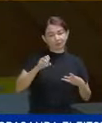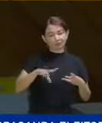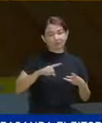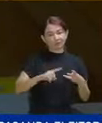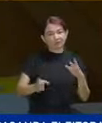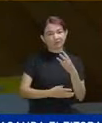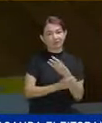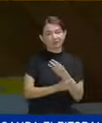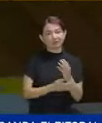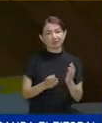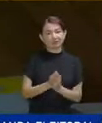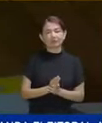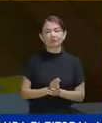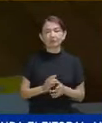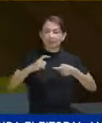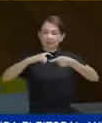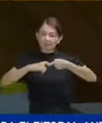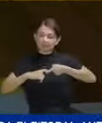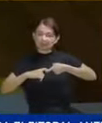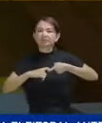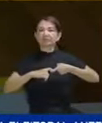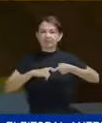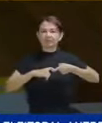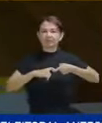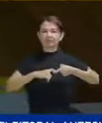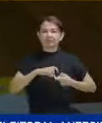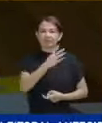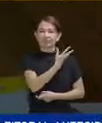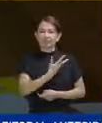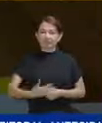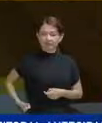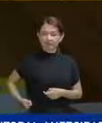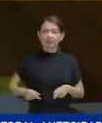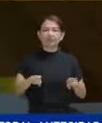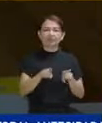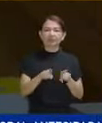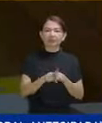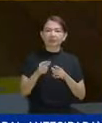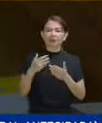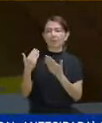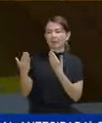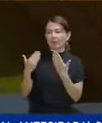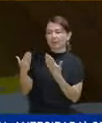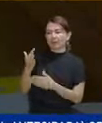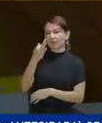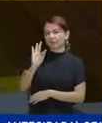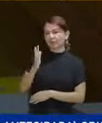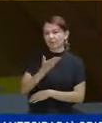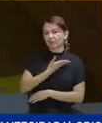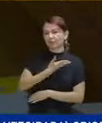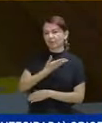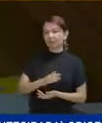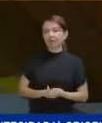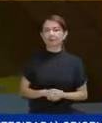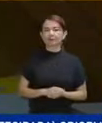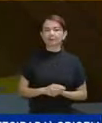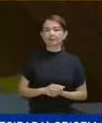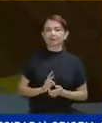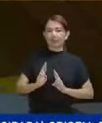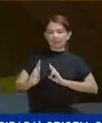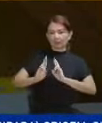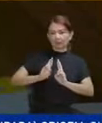com a Guiana Francesa é muito importante. Não é à toa que eu estou aqui conversando com meus amigos franceses para potencializar toda essa relação que